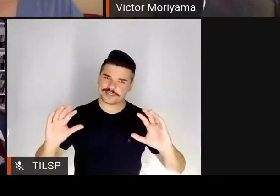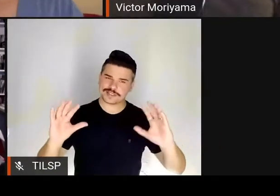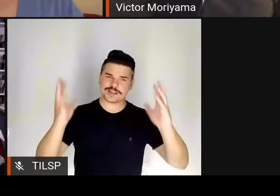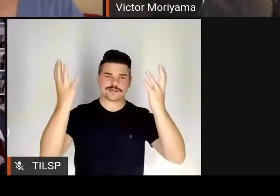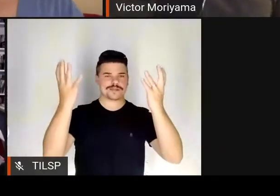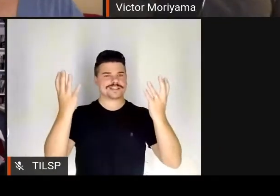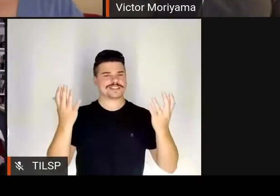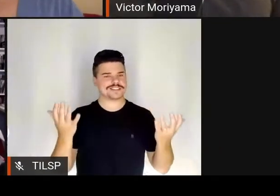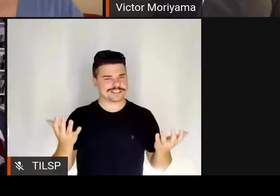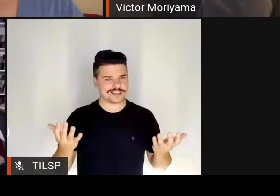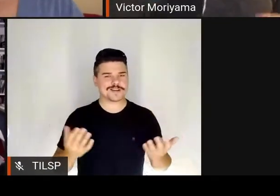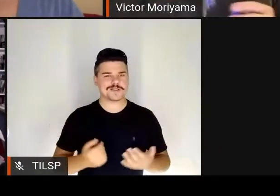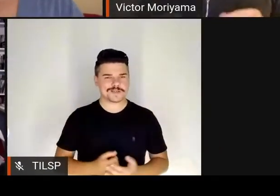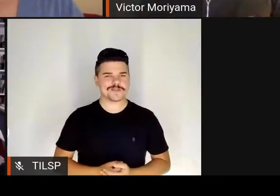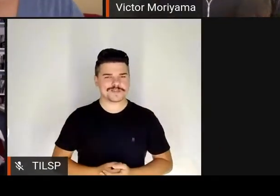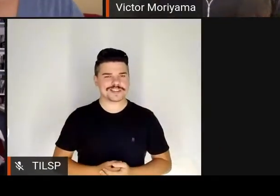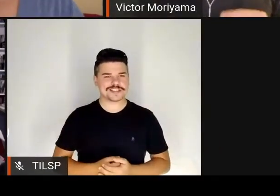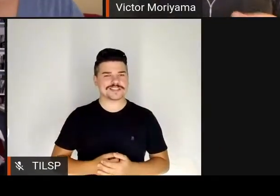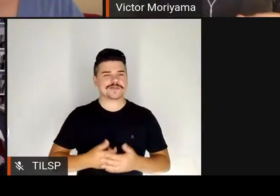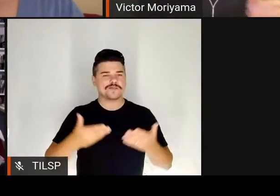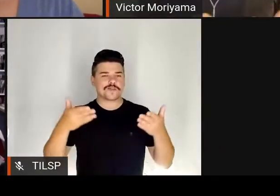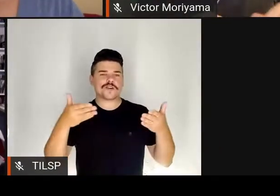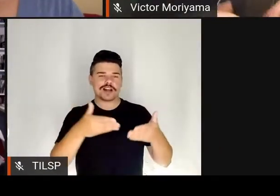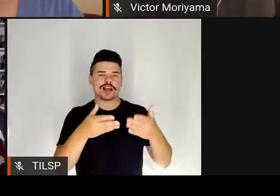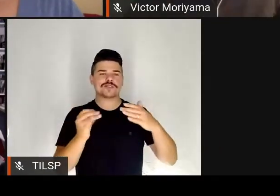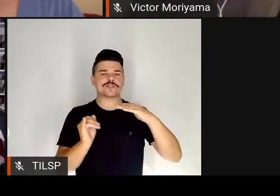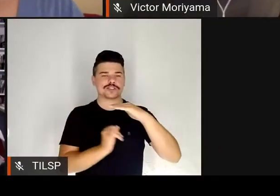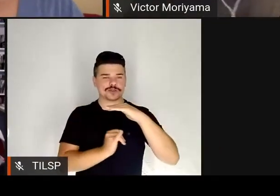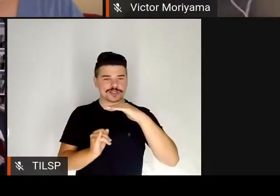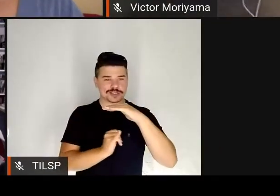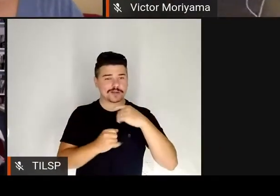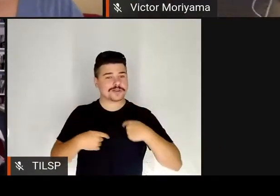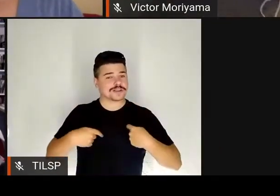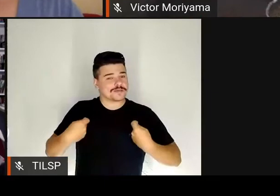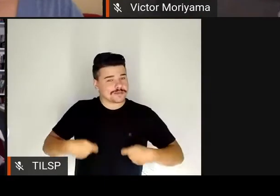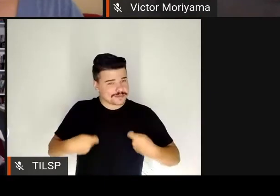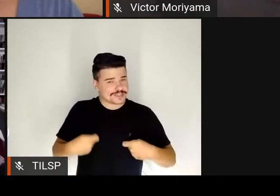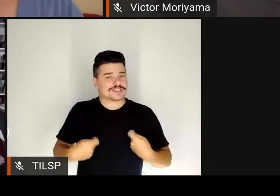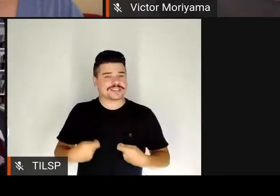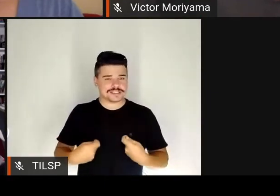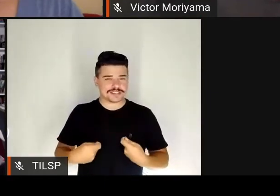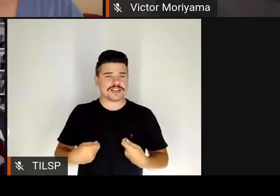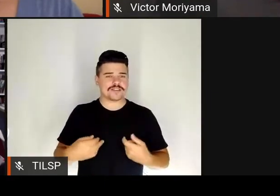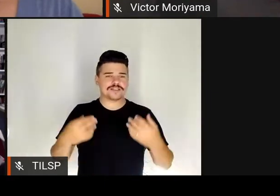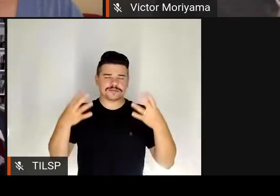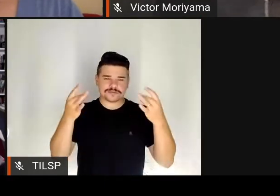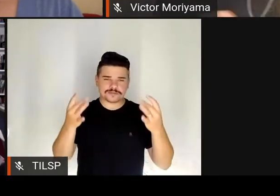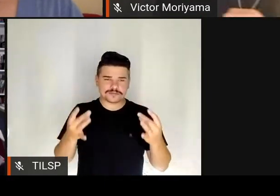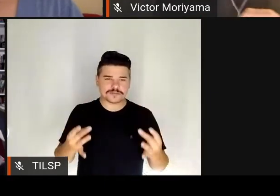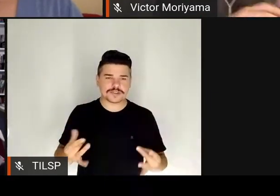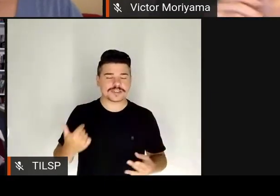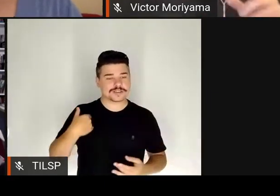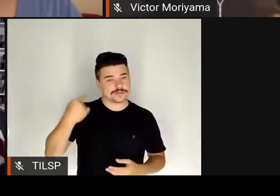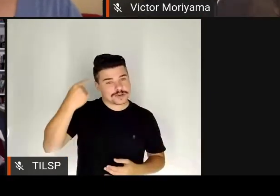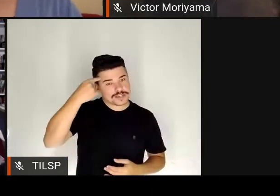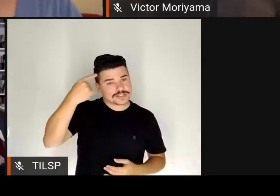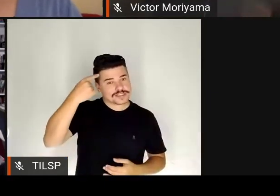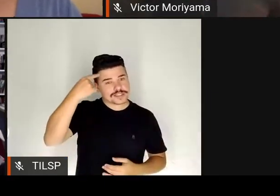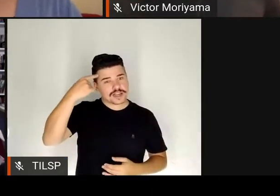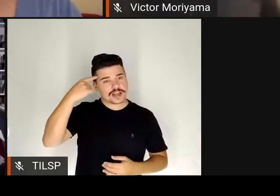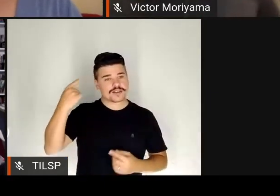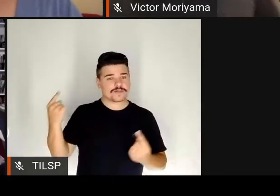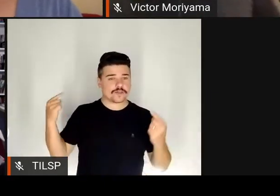assim, institucional, um pouco necessário para, enfim, pensarmos e retomarmos algumas questões, mas